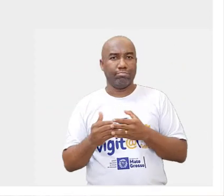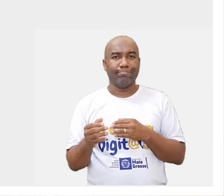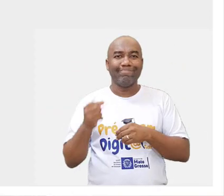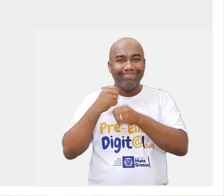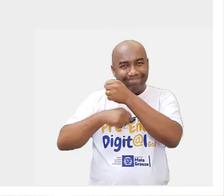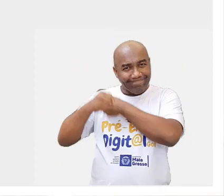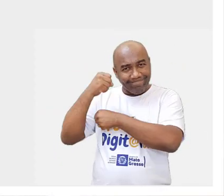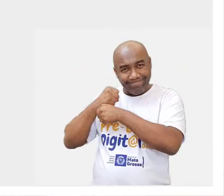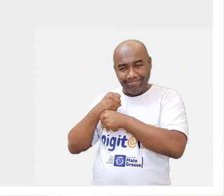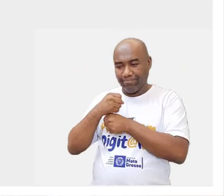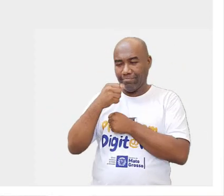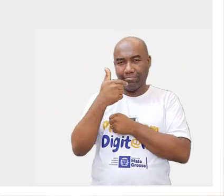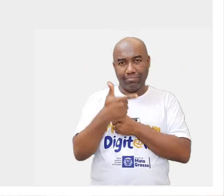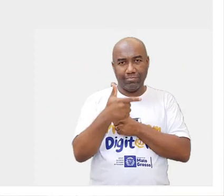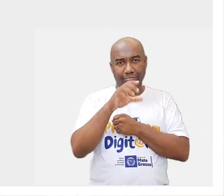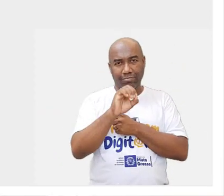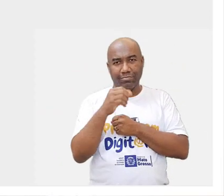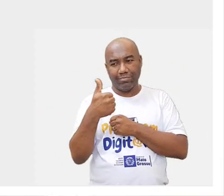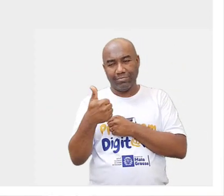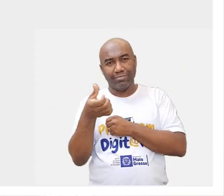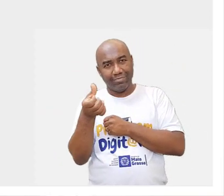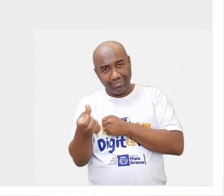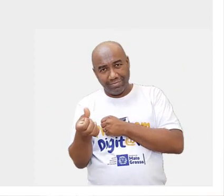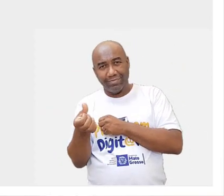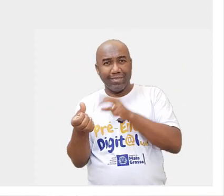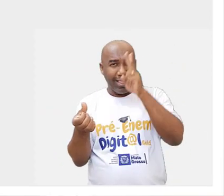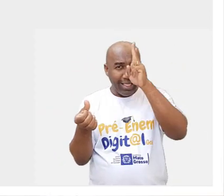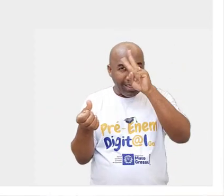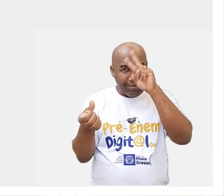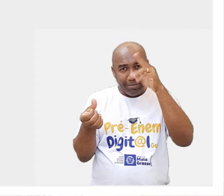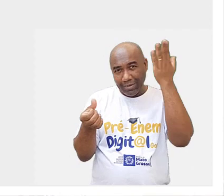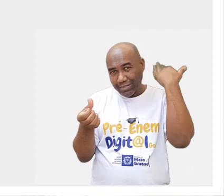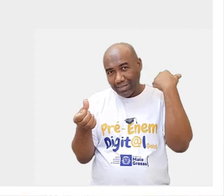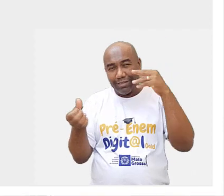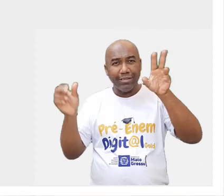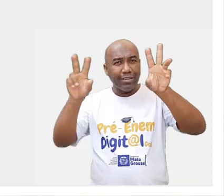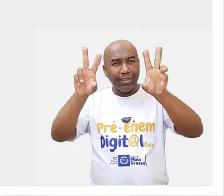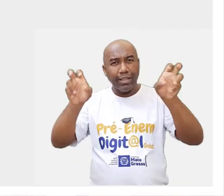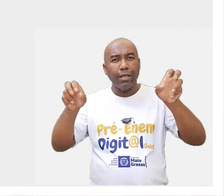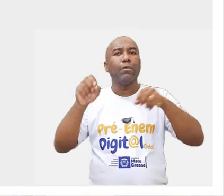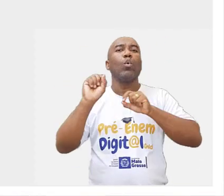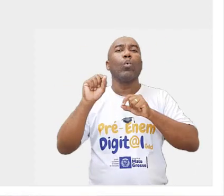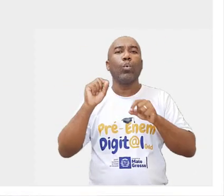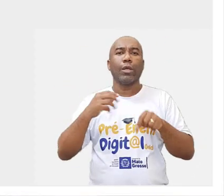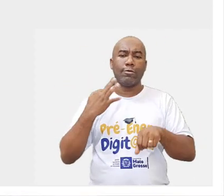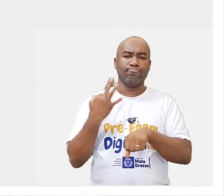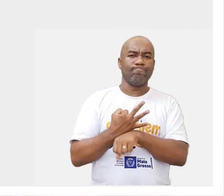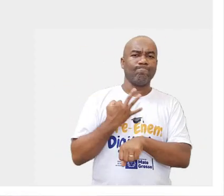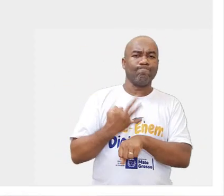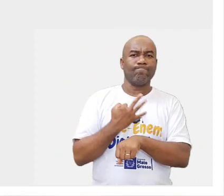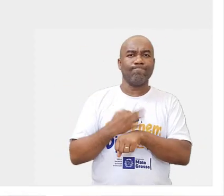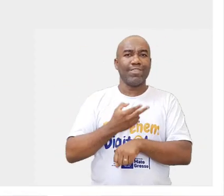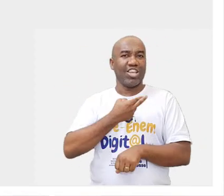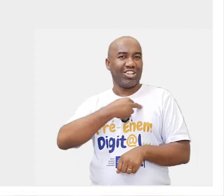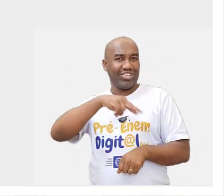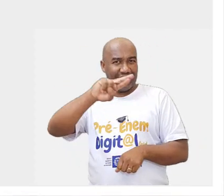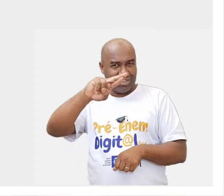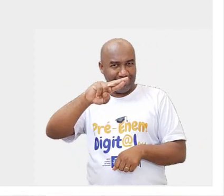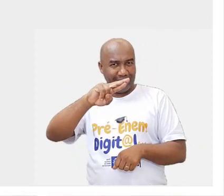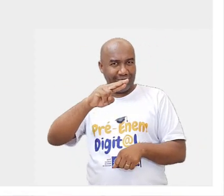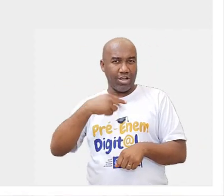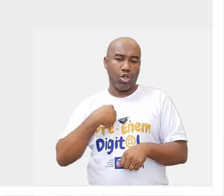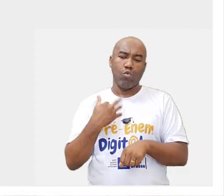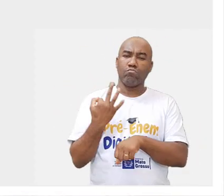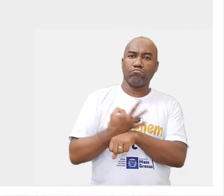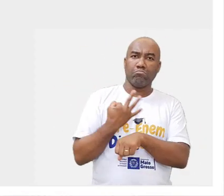tivemos o ano de 2016, que o tema de redação foi sobre intolerância religiosa? Tudo a ver com laicidade do Estado, que